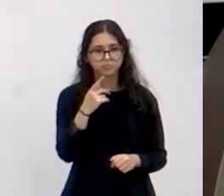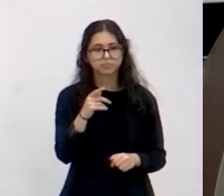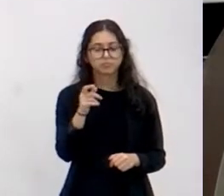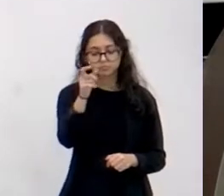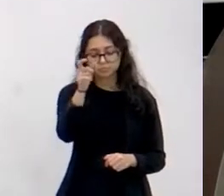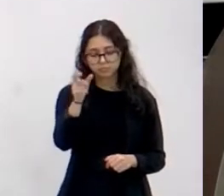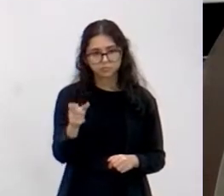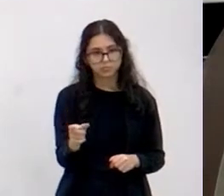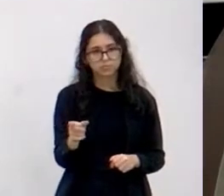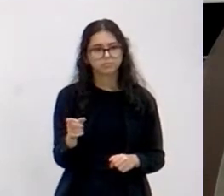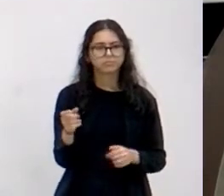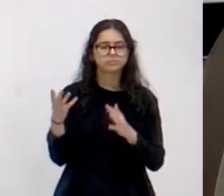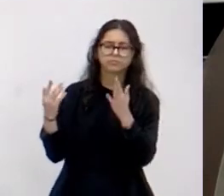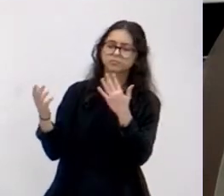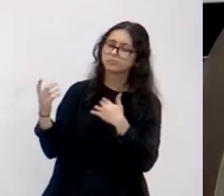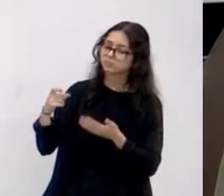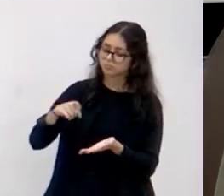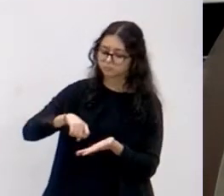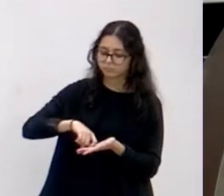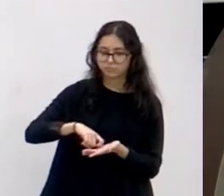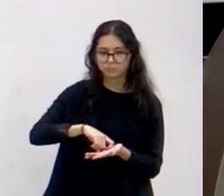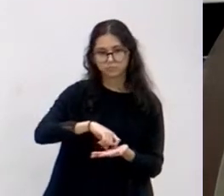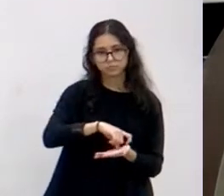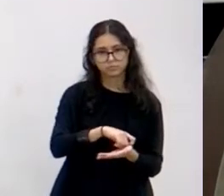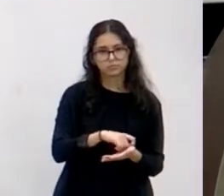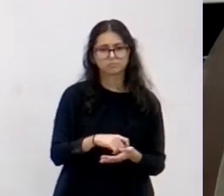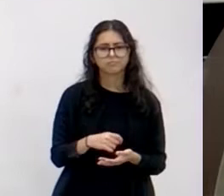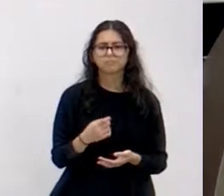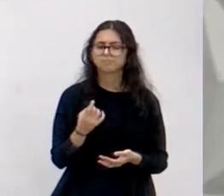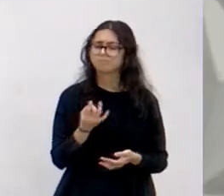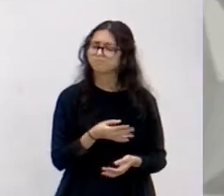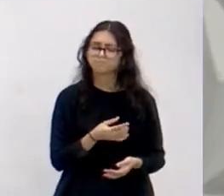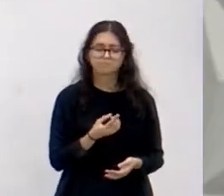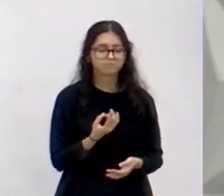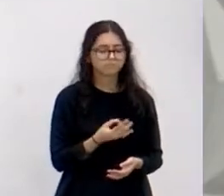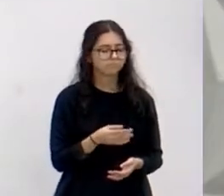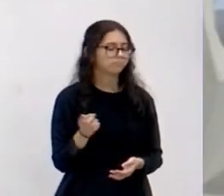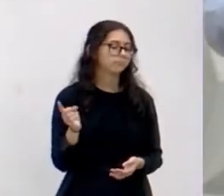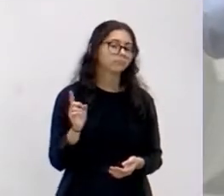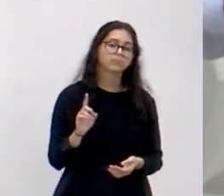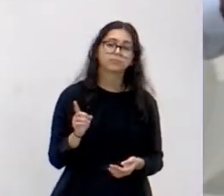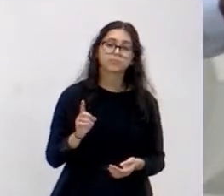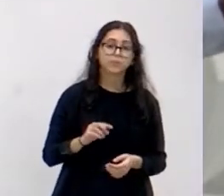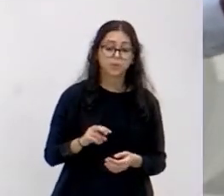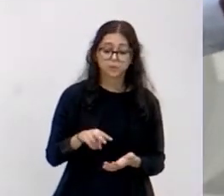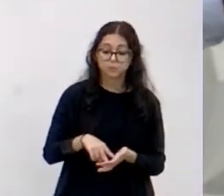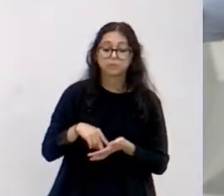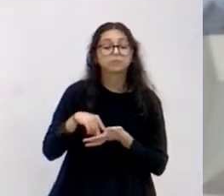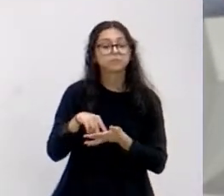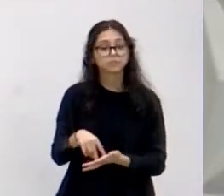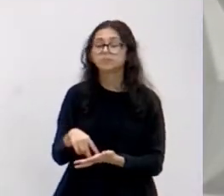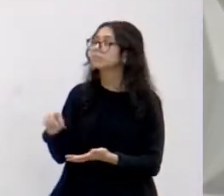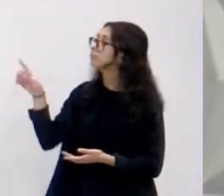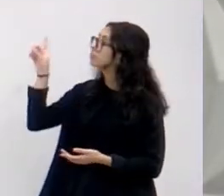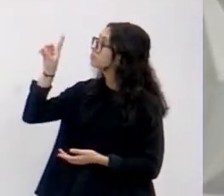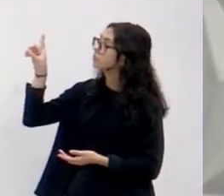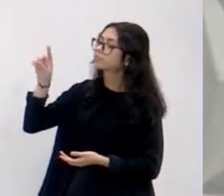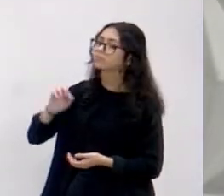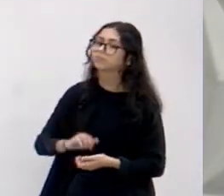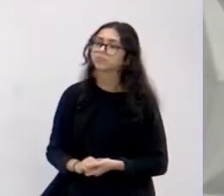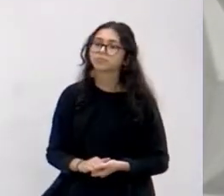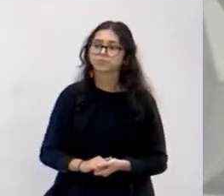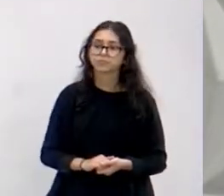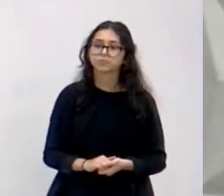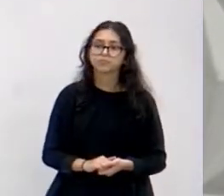de uma cirurgia olha não tenha medo não tenha medo o senhor está aí às vezes aquela pessoa olhando para mim E aí eu me antecipo